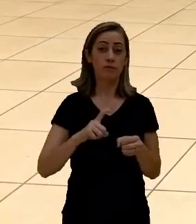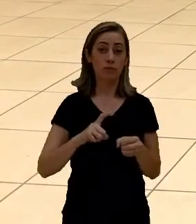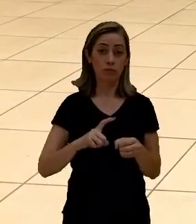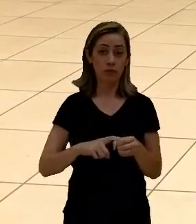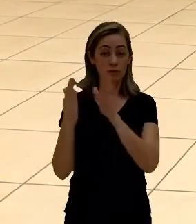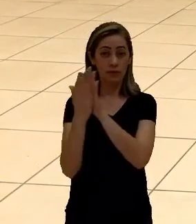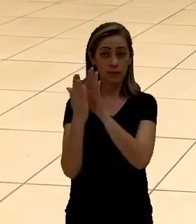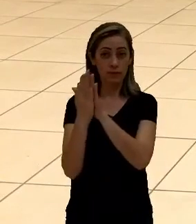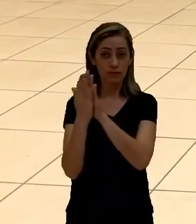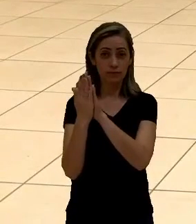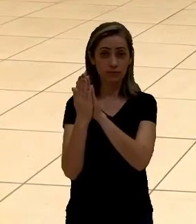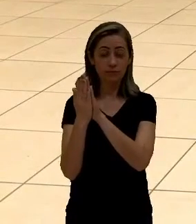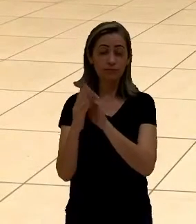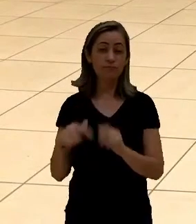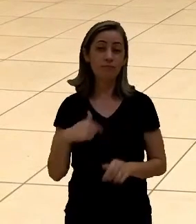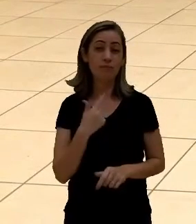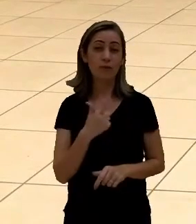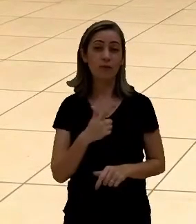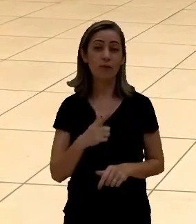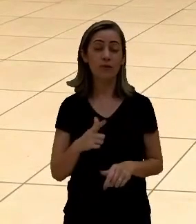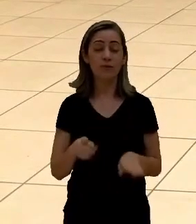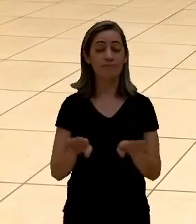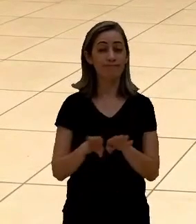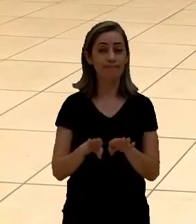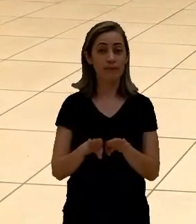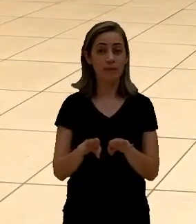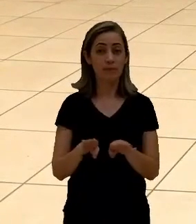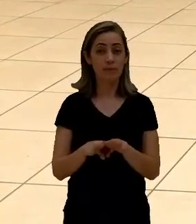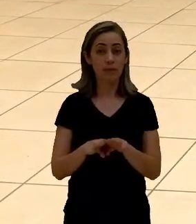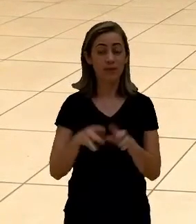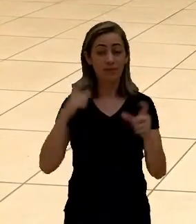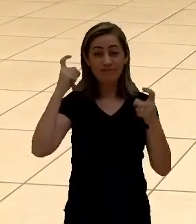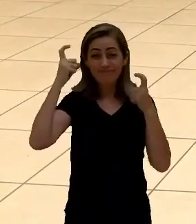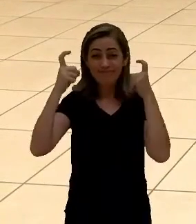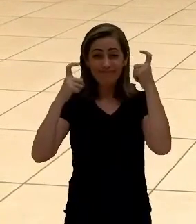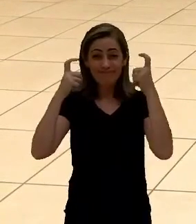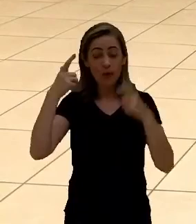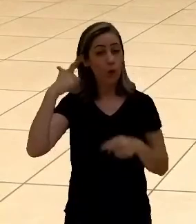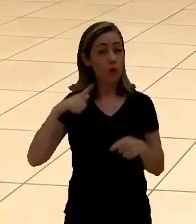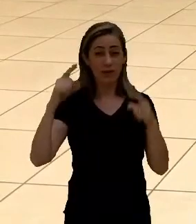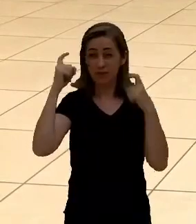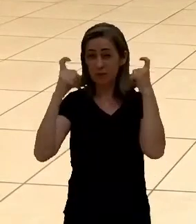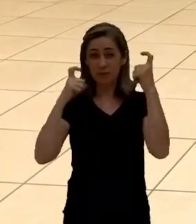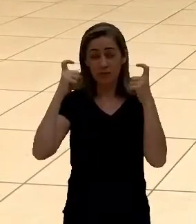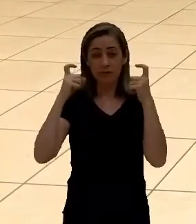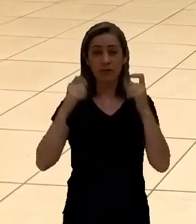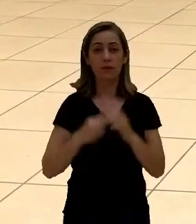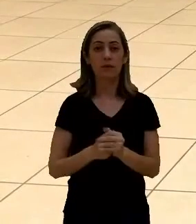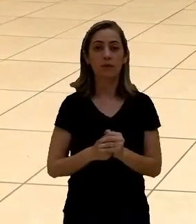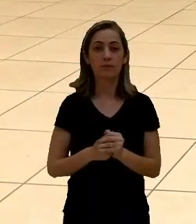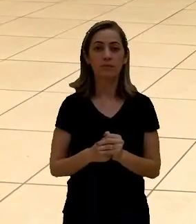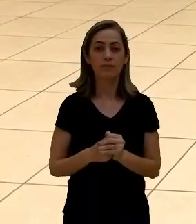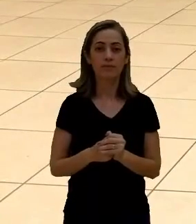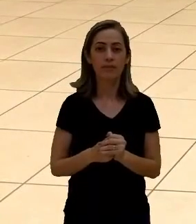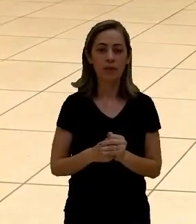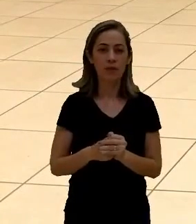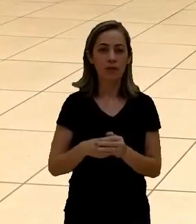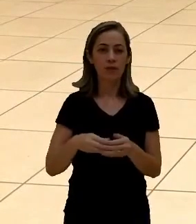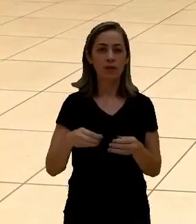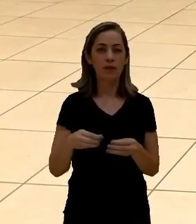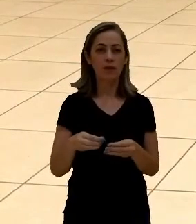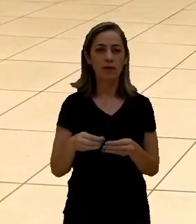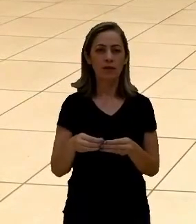presencial Nós também temos outras preocupações que é com relação à distribuição de